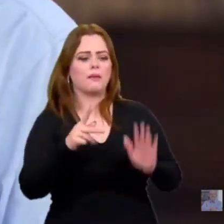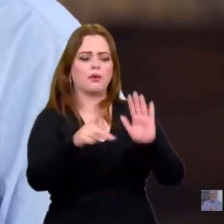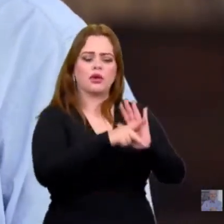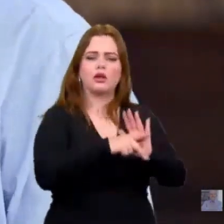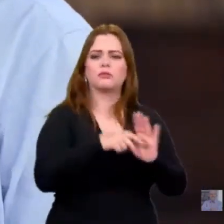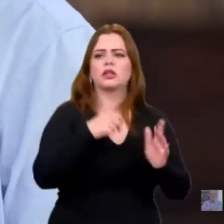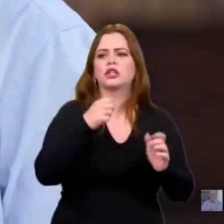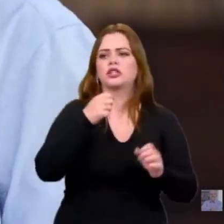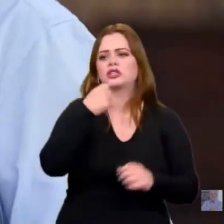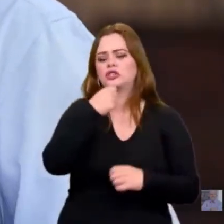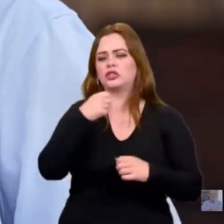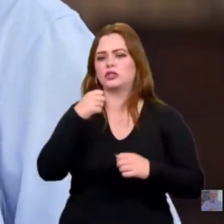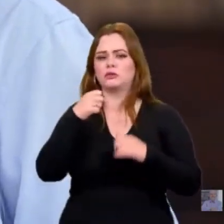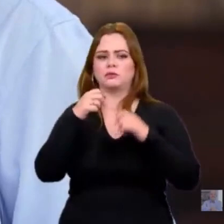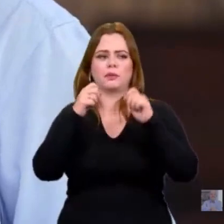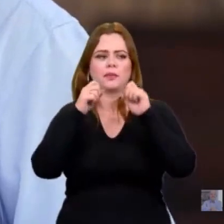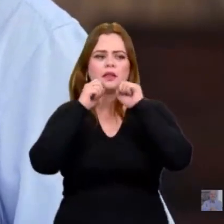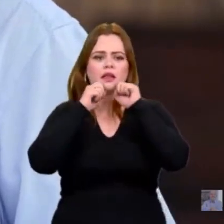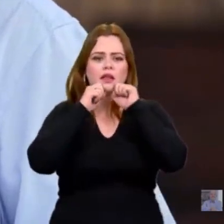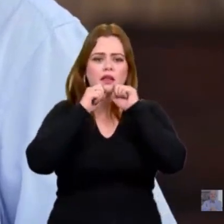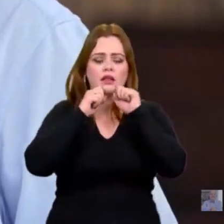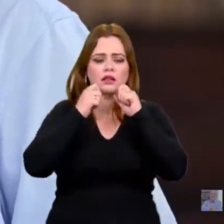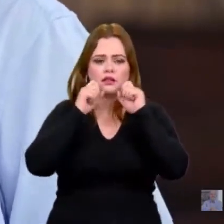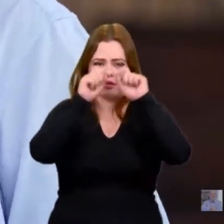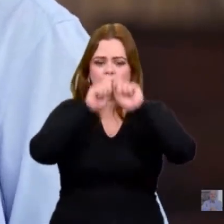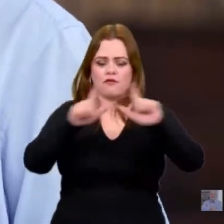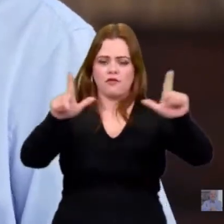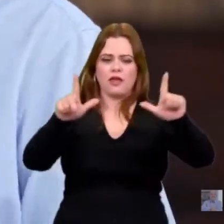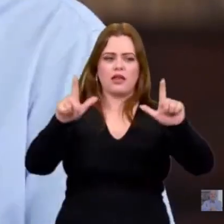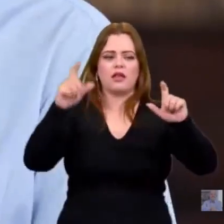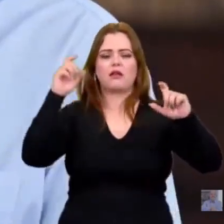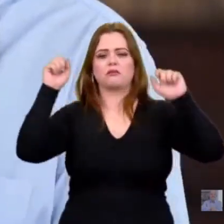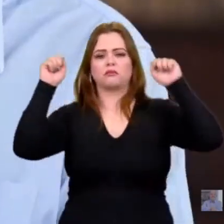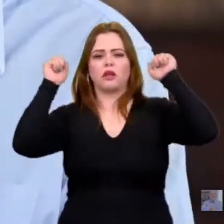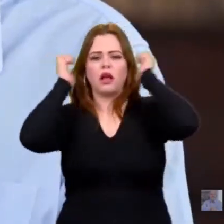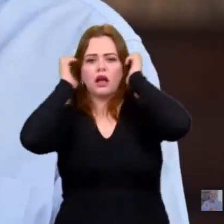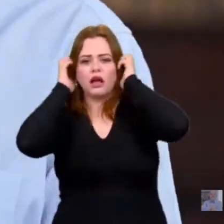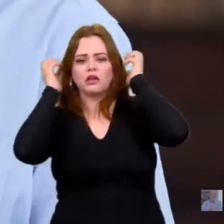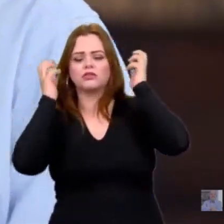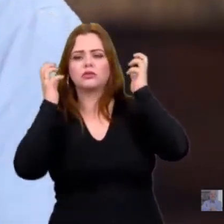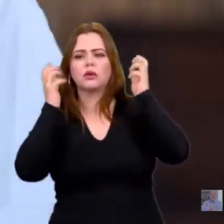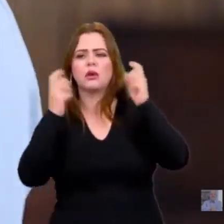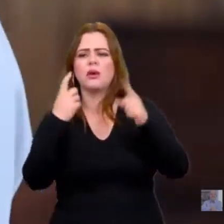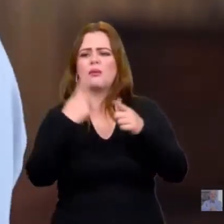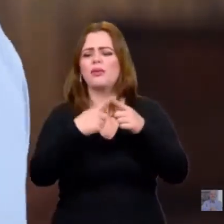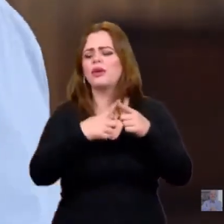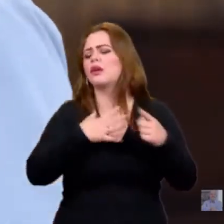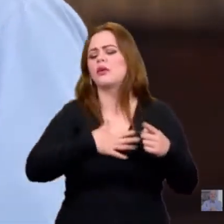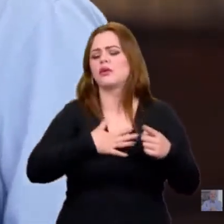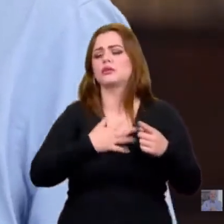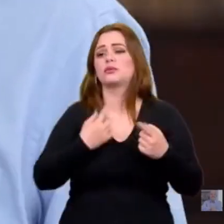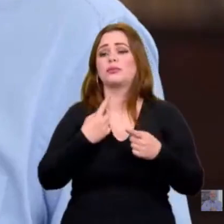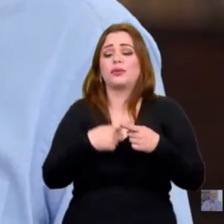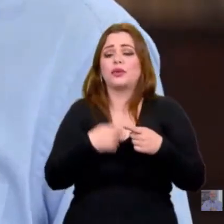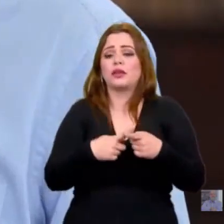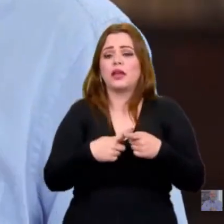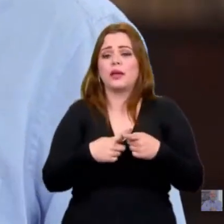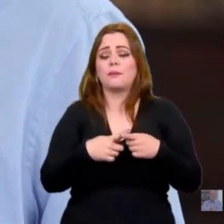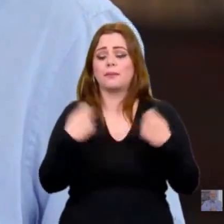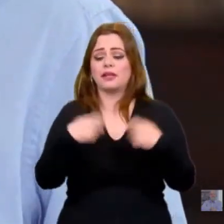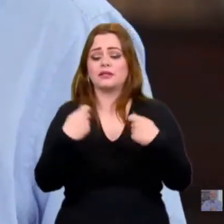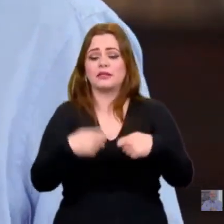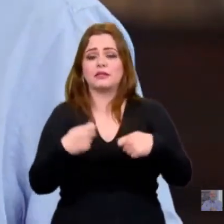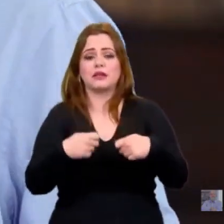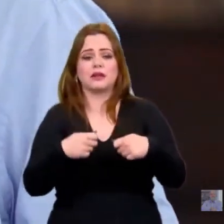falar porque, quando a gente fala, a gente passa uma mensagem. E, se a gente passar a mensagem correta, a gente convence a pessoa a fazer uma coisa boa.